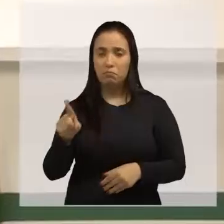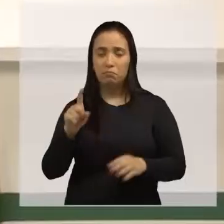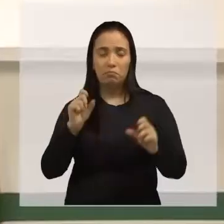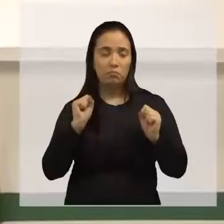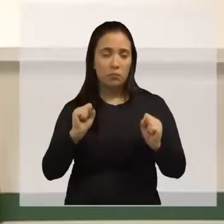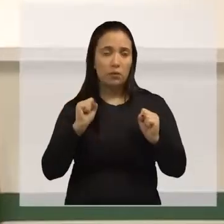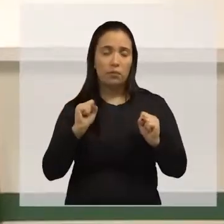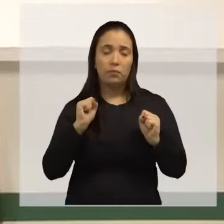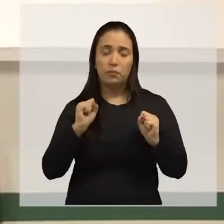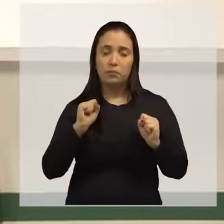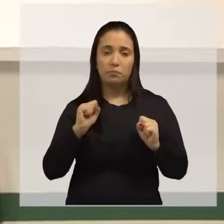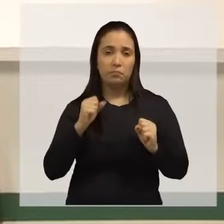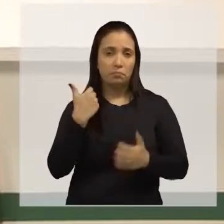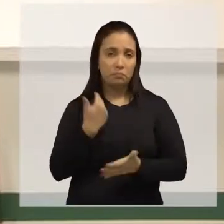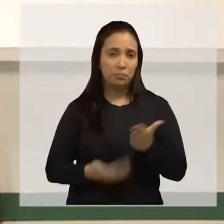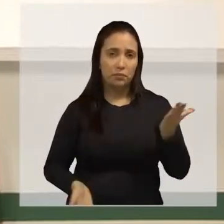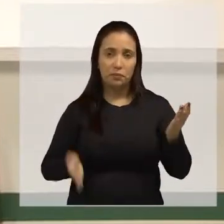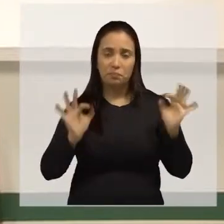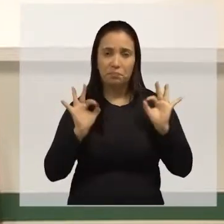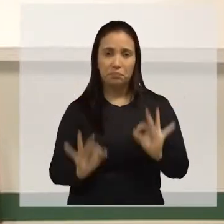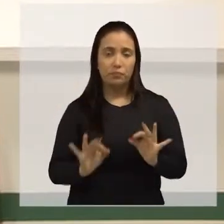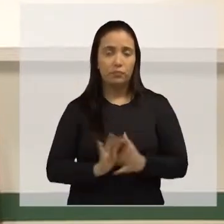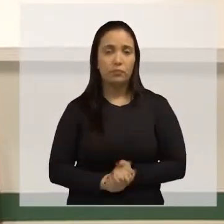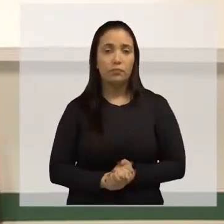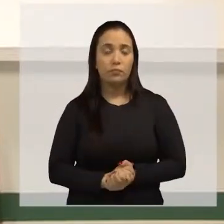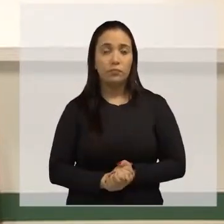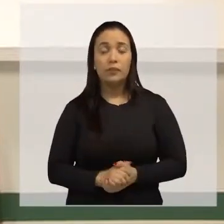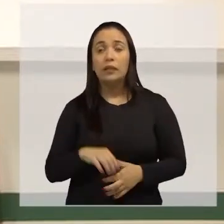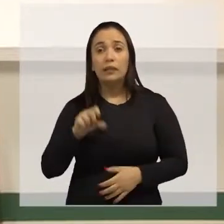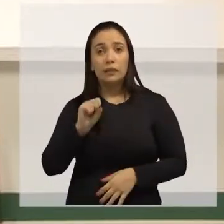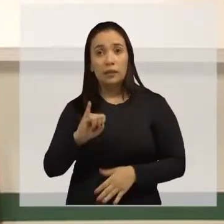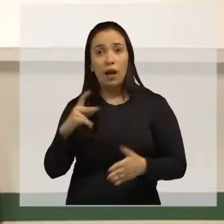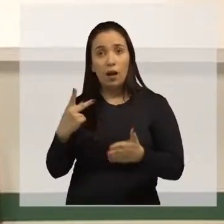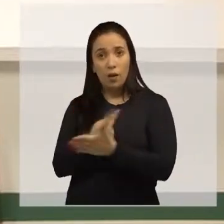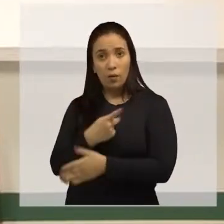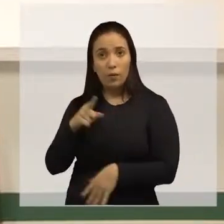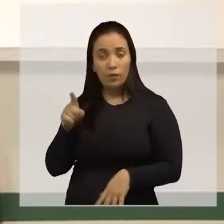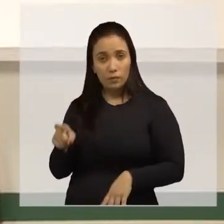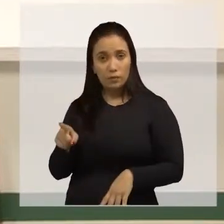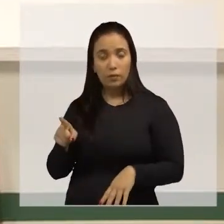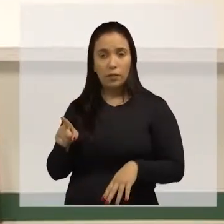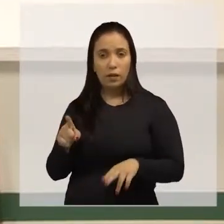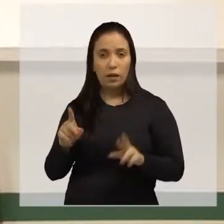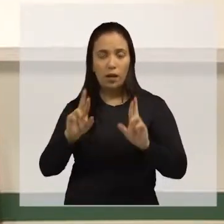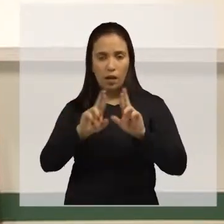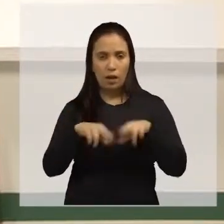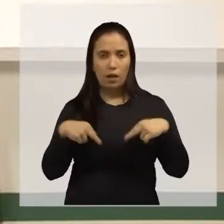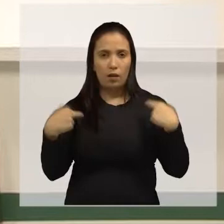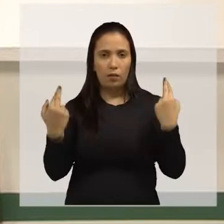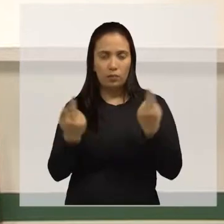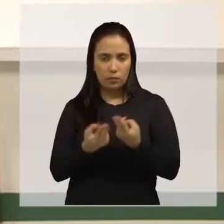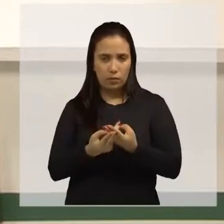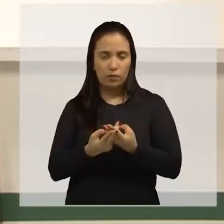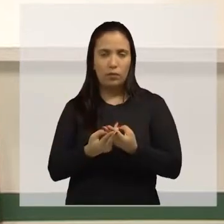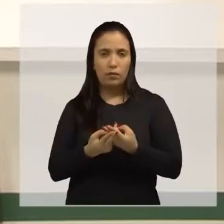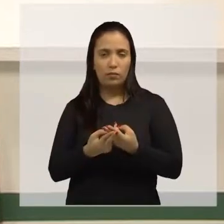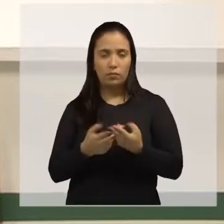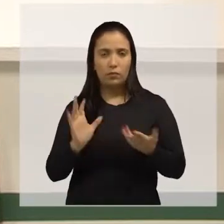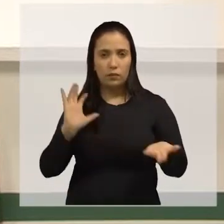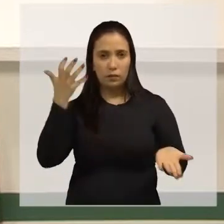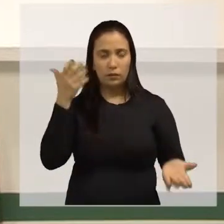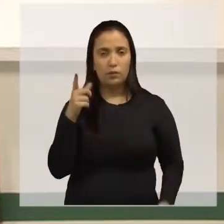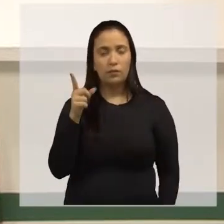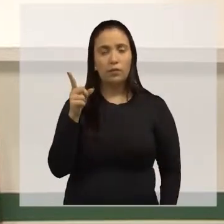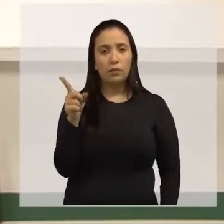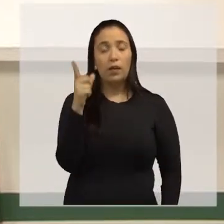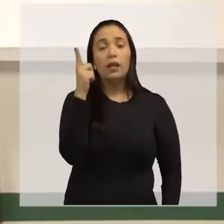Aí, Luiz, aí se isso acontecer, que essa reunião, houve uma reunião já para essa decisão, a candidatura que